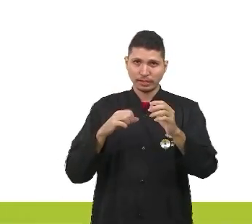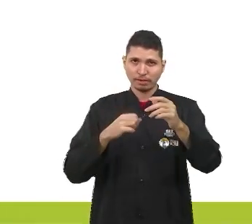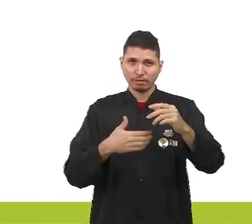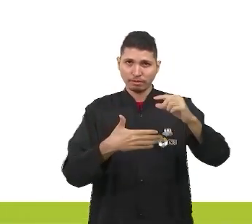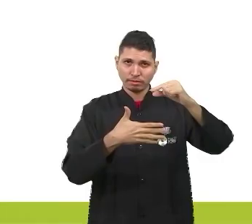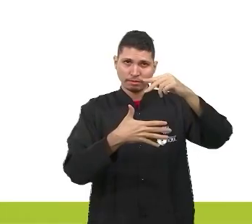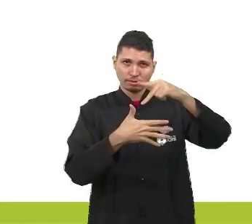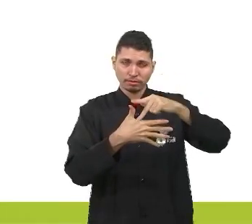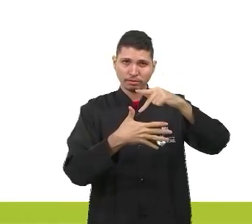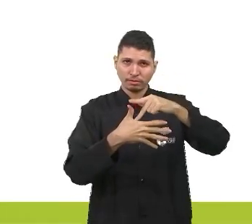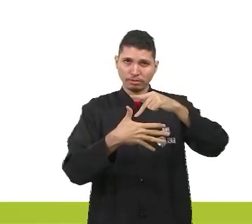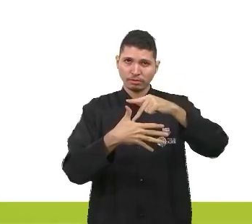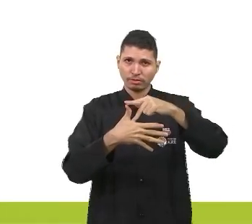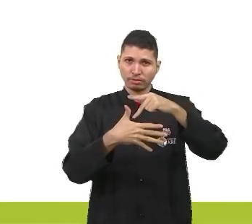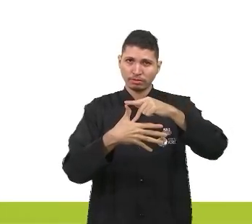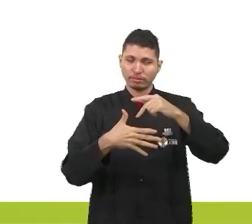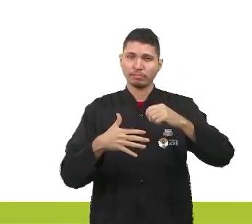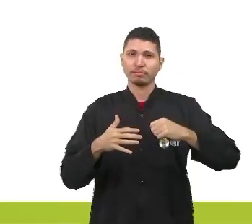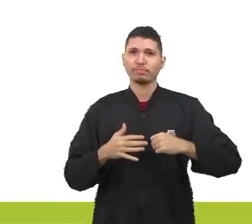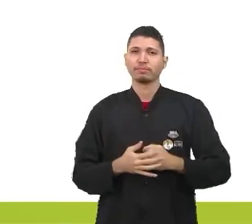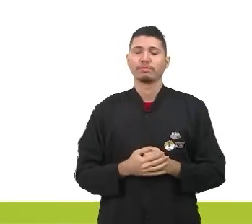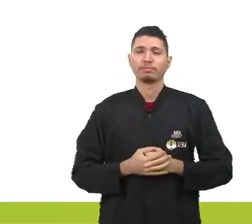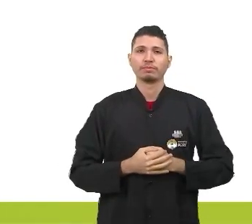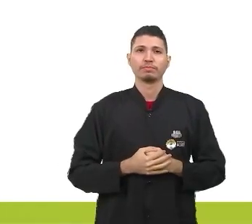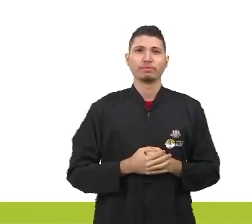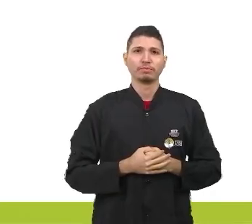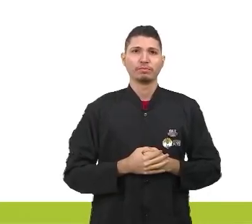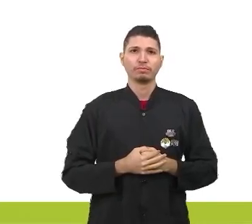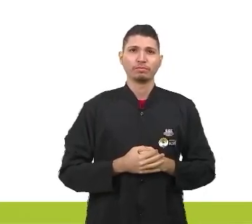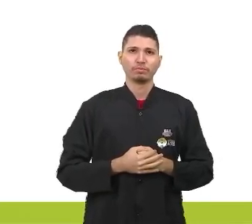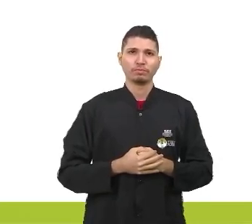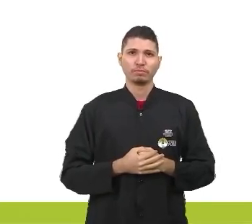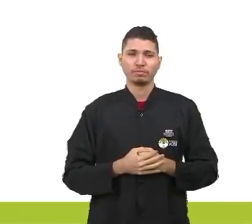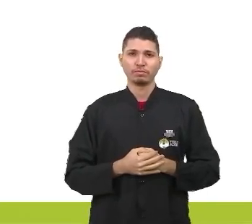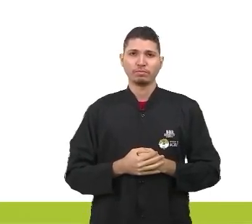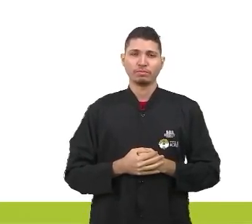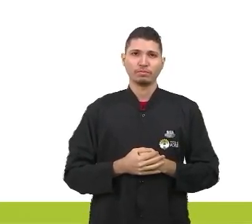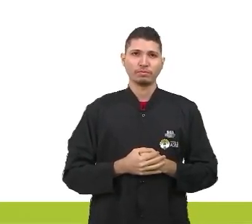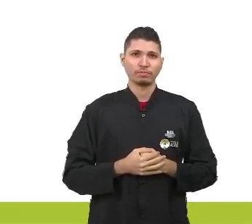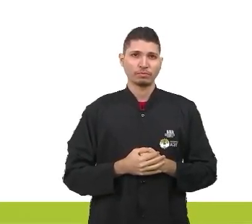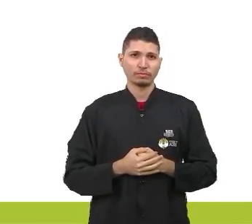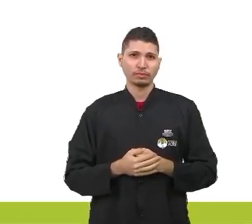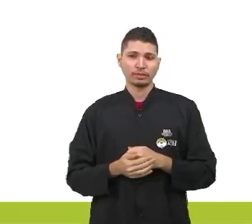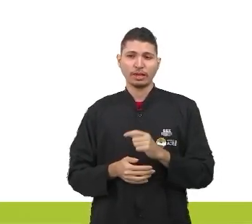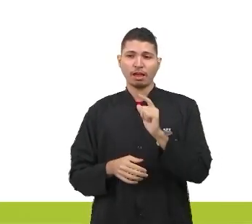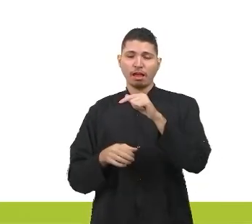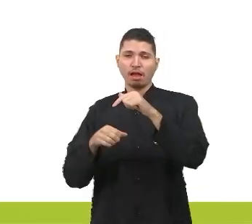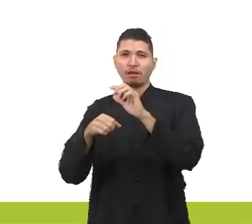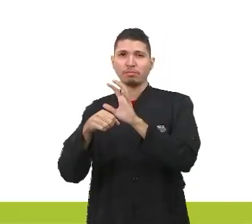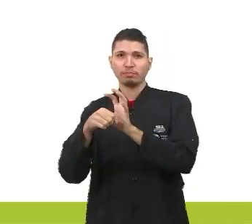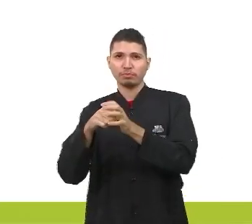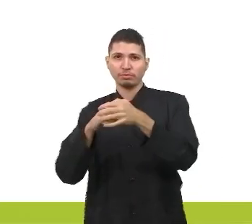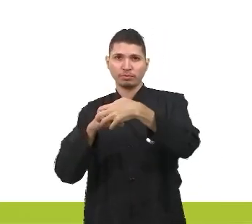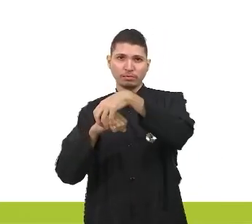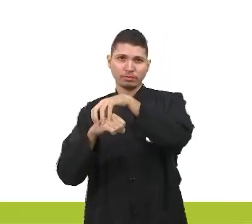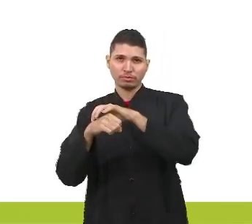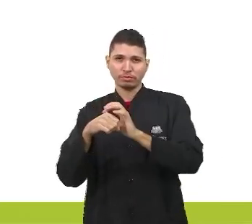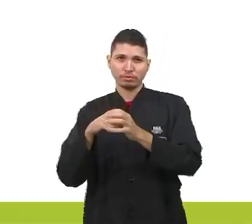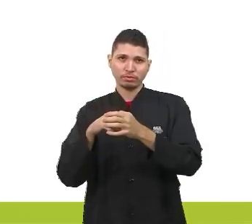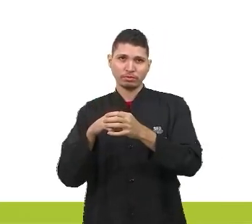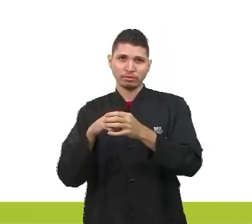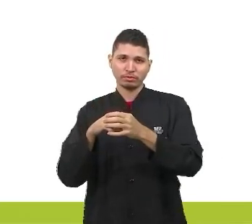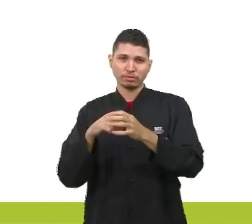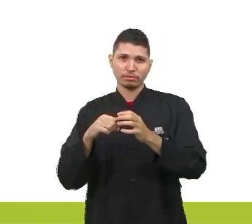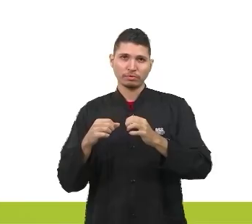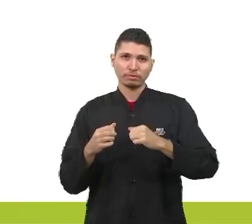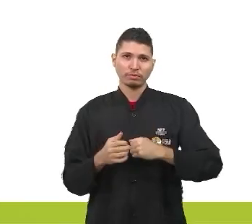de proteínas. Aê! Aí, então, a outra molécula, que eu imagino